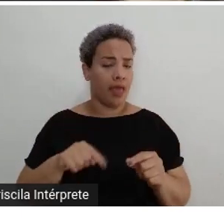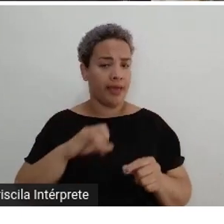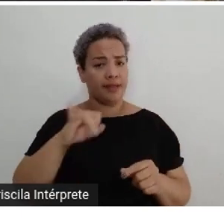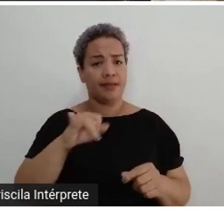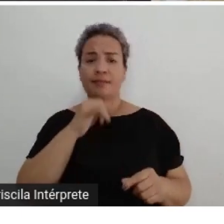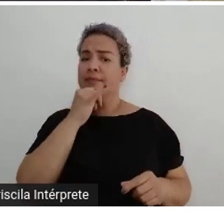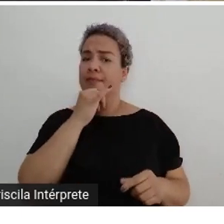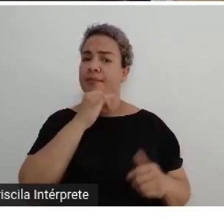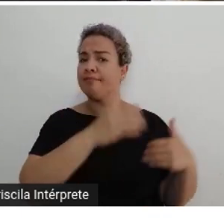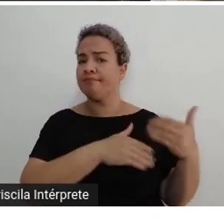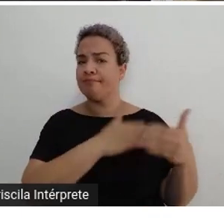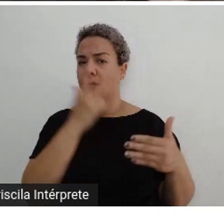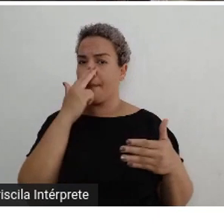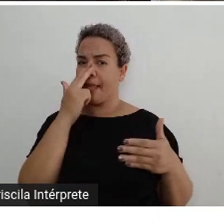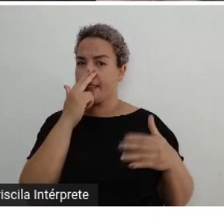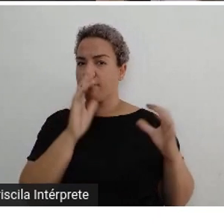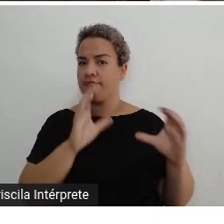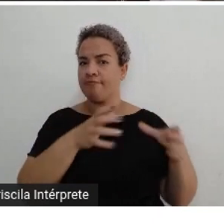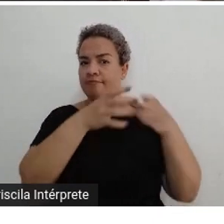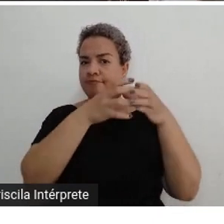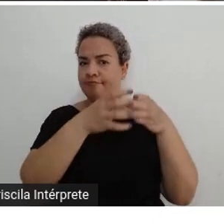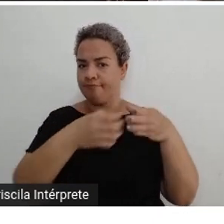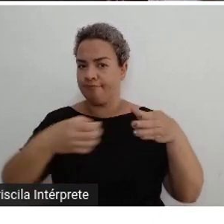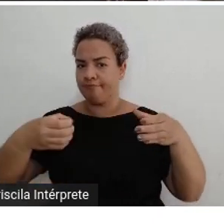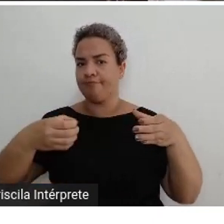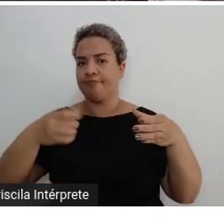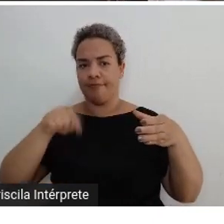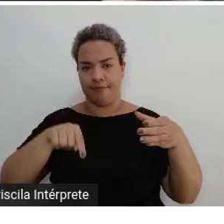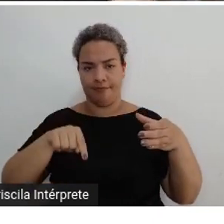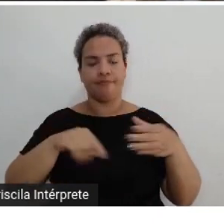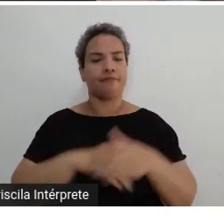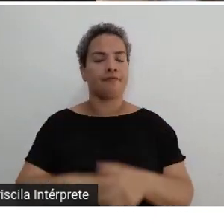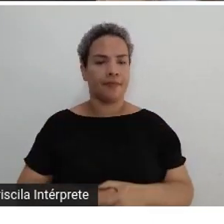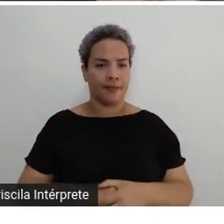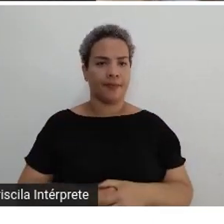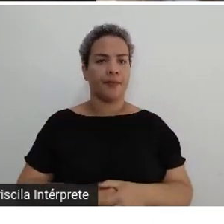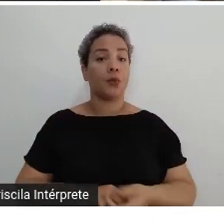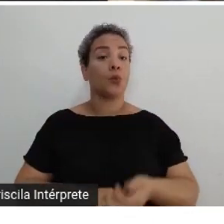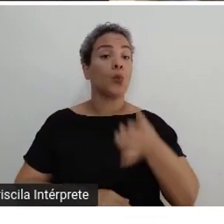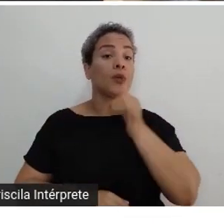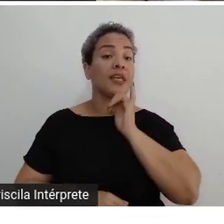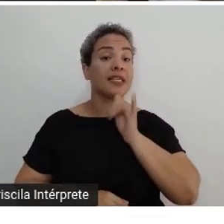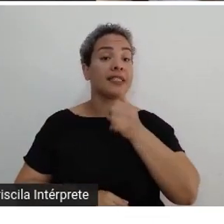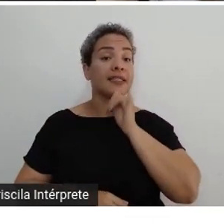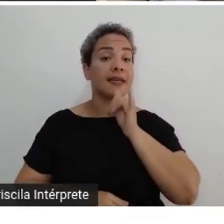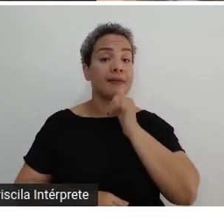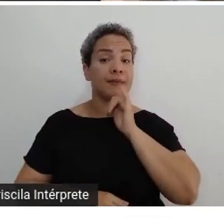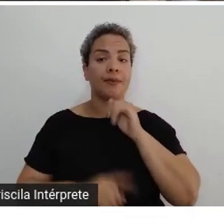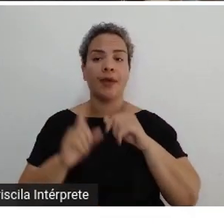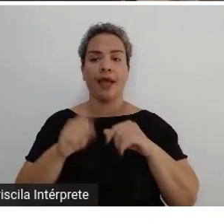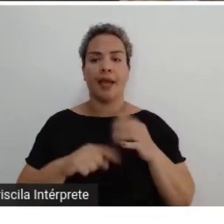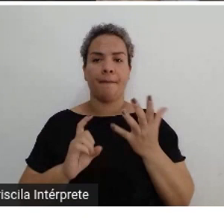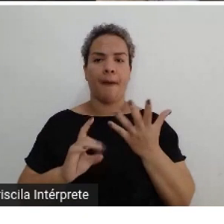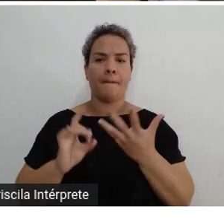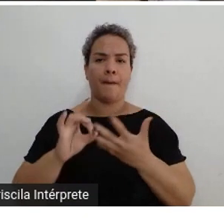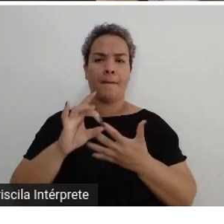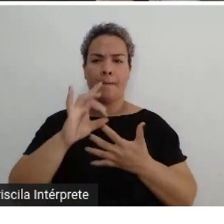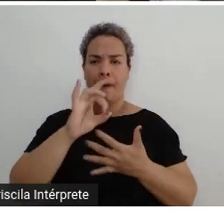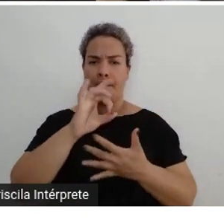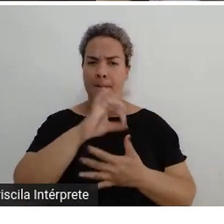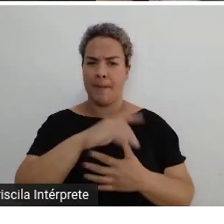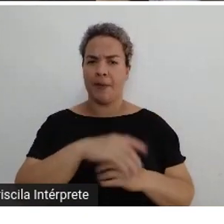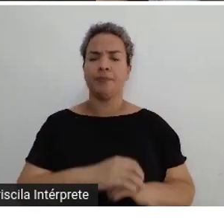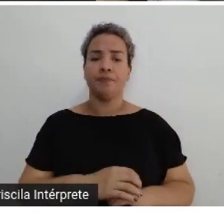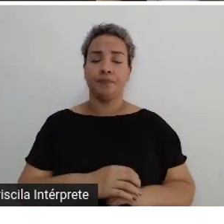como segregá-las, tá? Um exemplo aqui, nós tínhamos uma intenção chamada detalhar, que era sinal que a pessoa